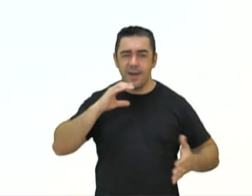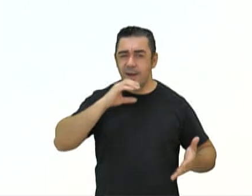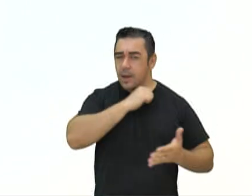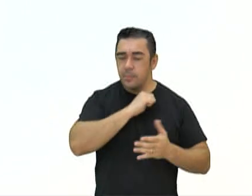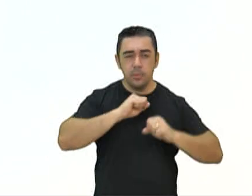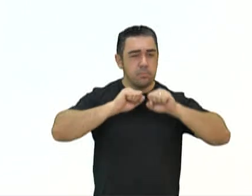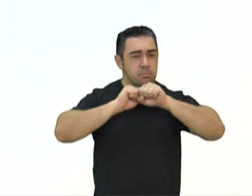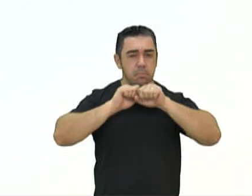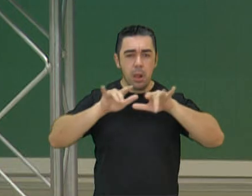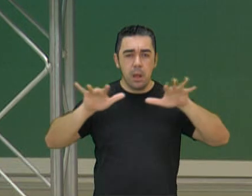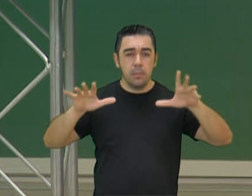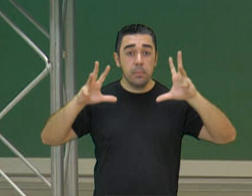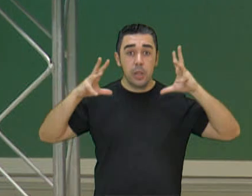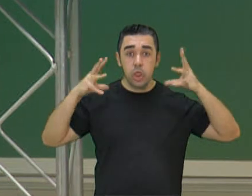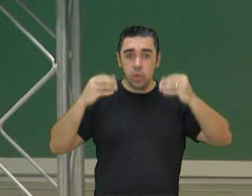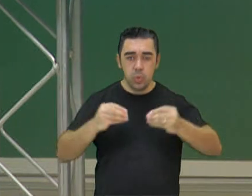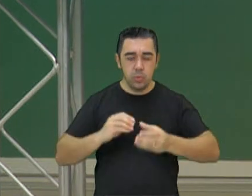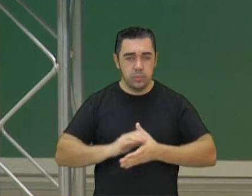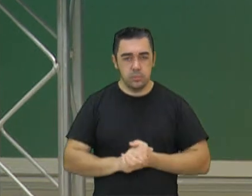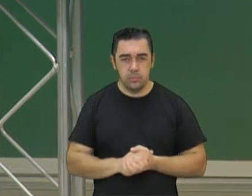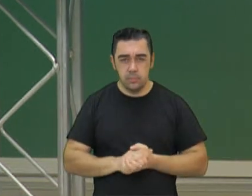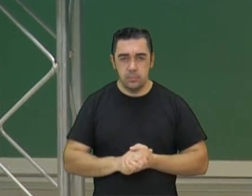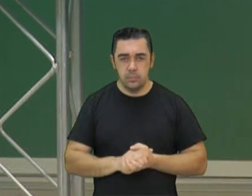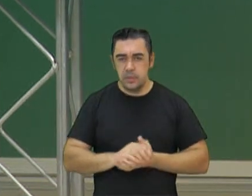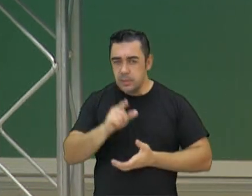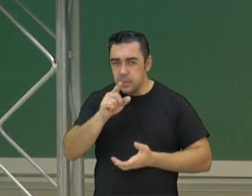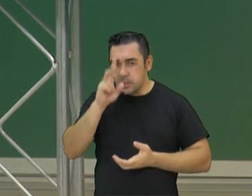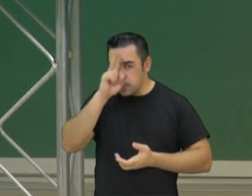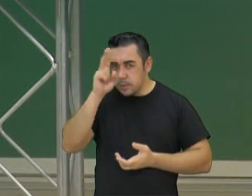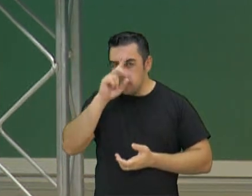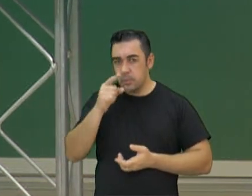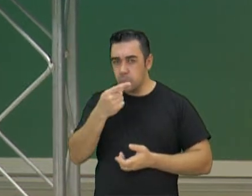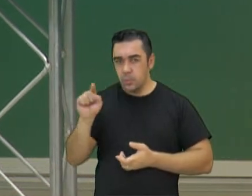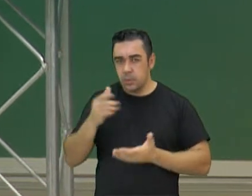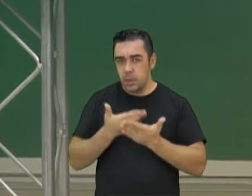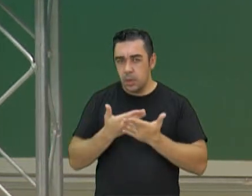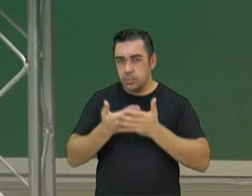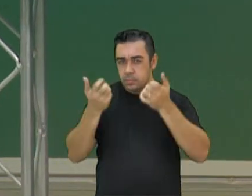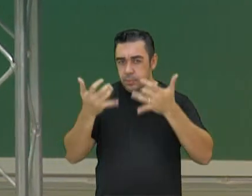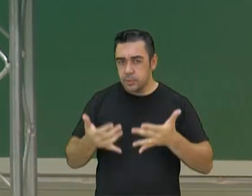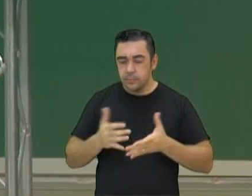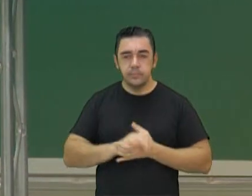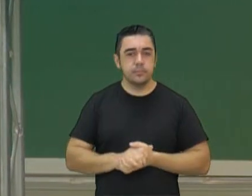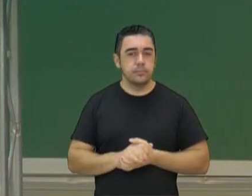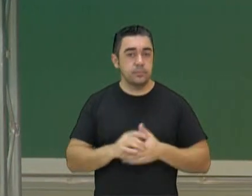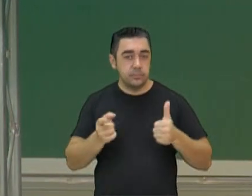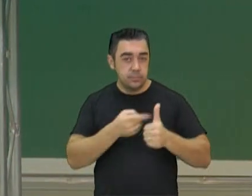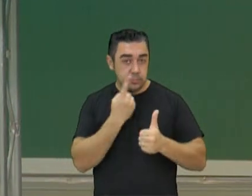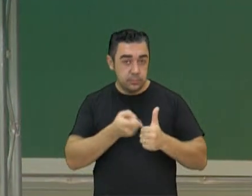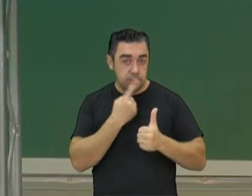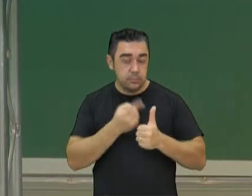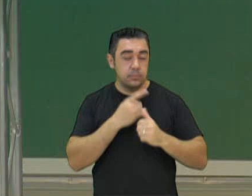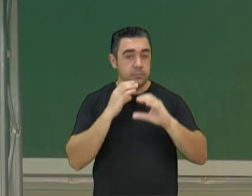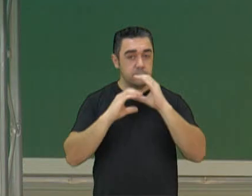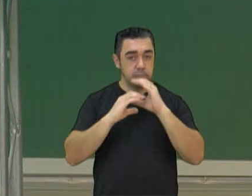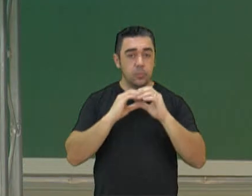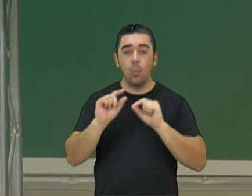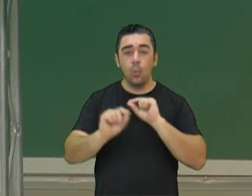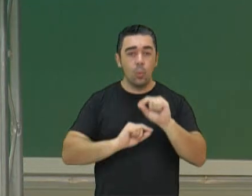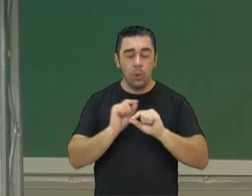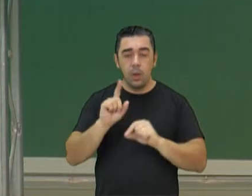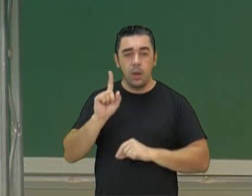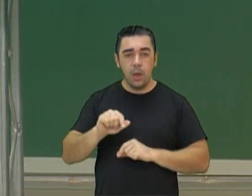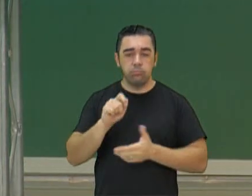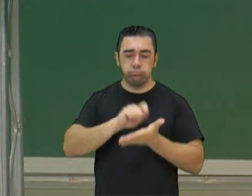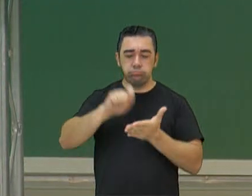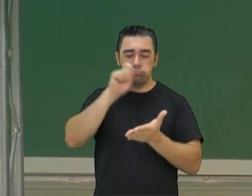para todos na rede. Então, lembram que na última aula a gente falou? Primeiro, os meios de comunicação eram só